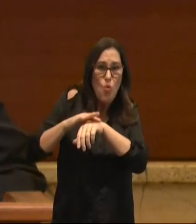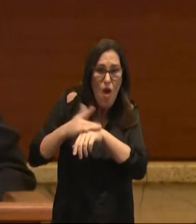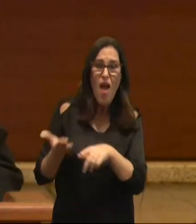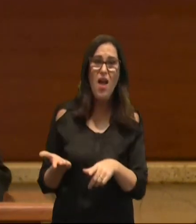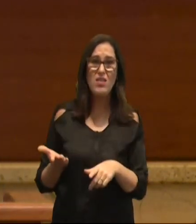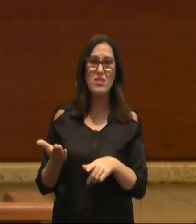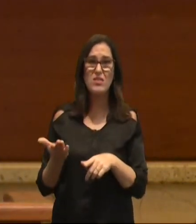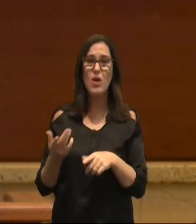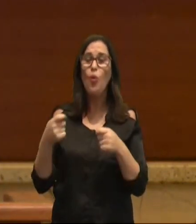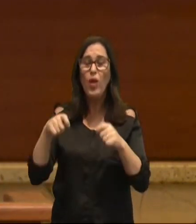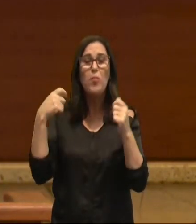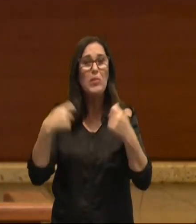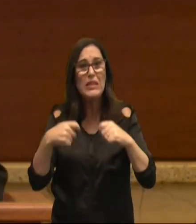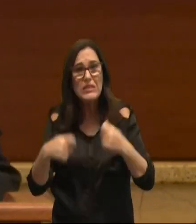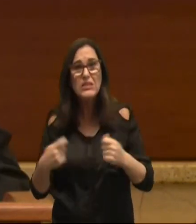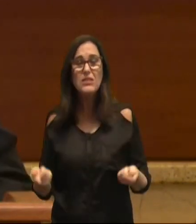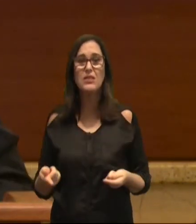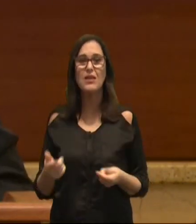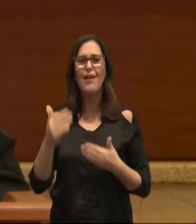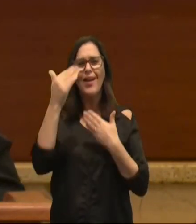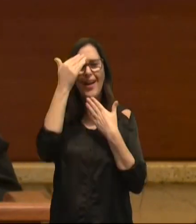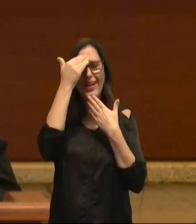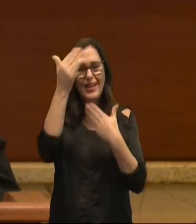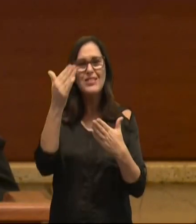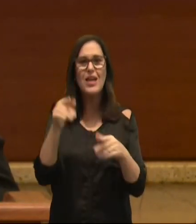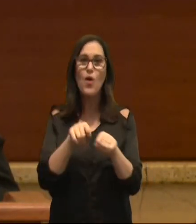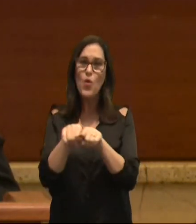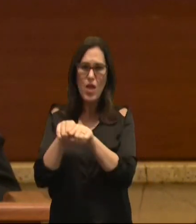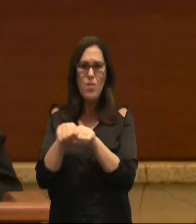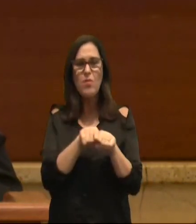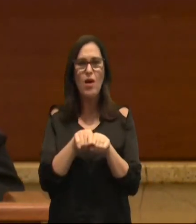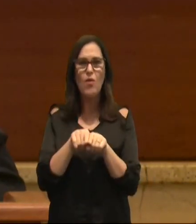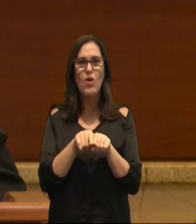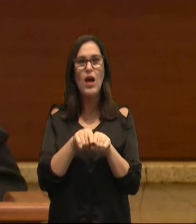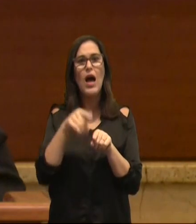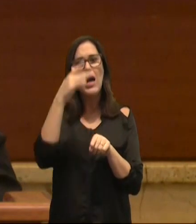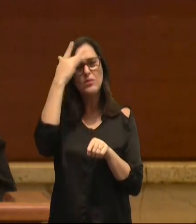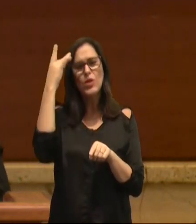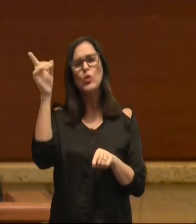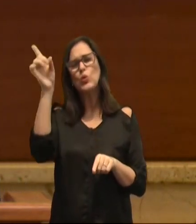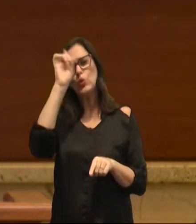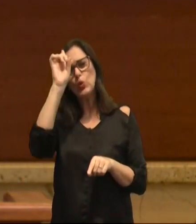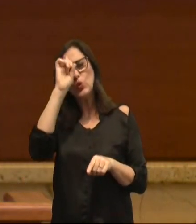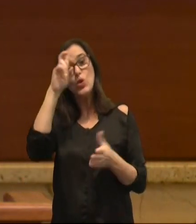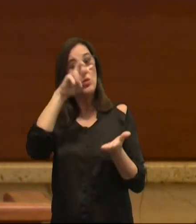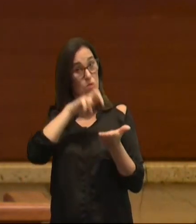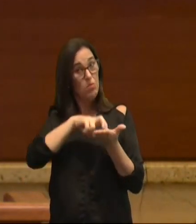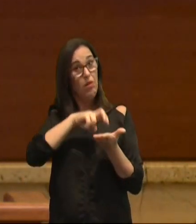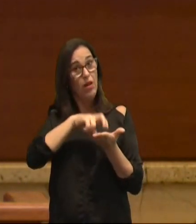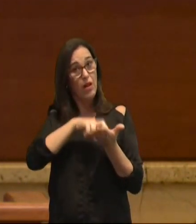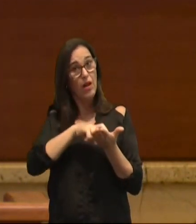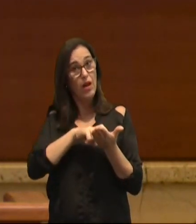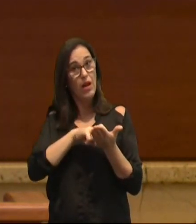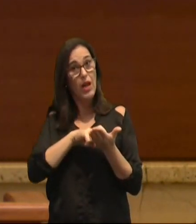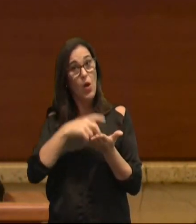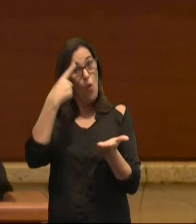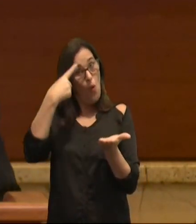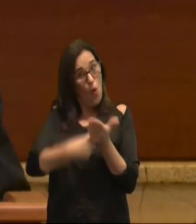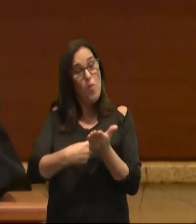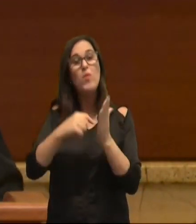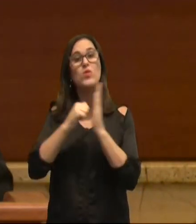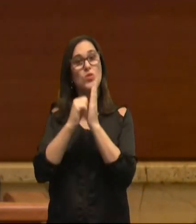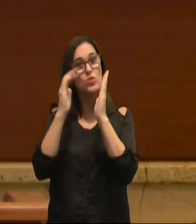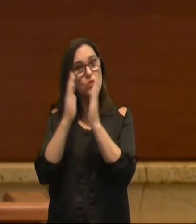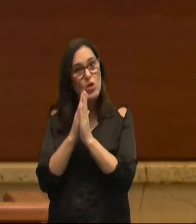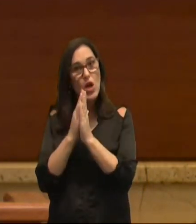as necessidades. Eu quero agradecer aos irmãos que têm todos os dias pela manhã este compromisso de orar,